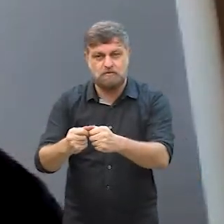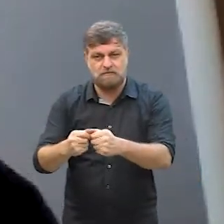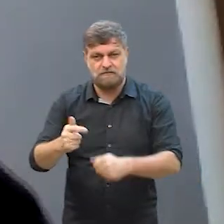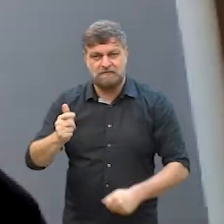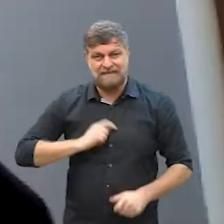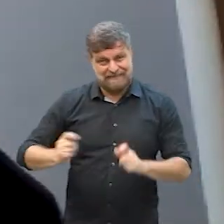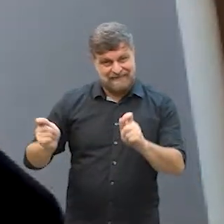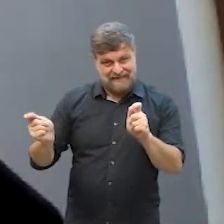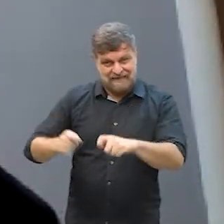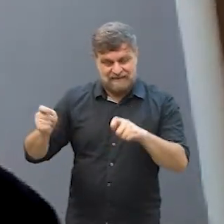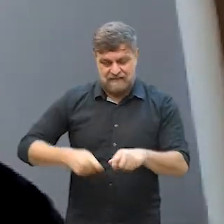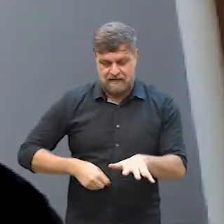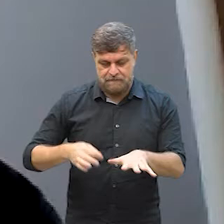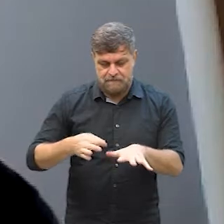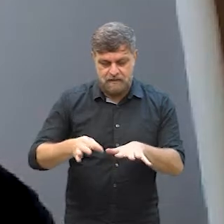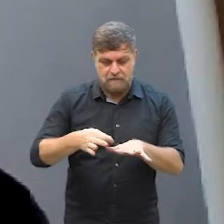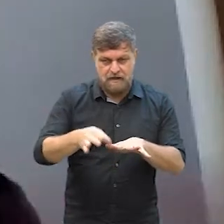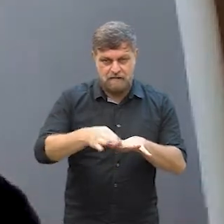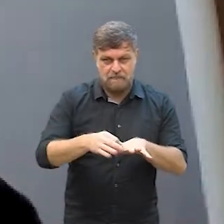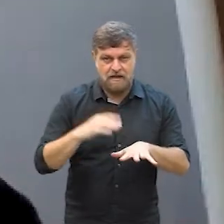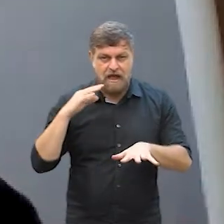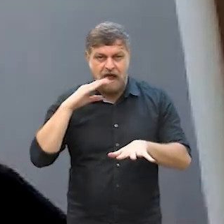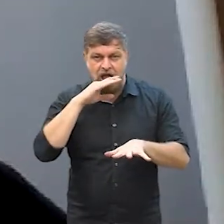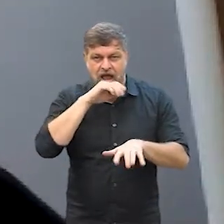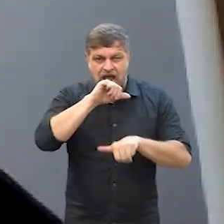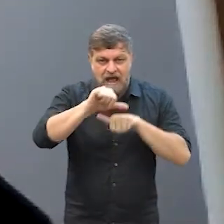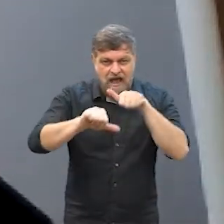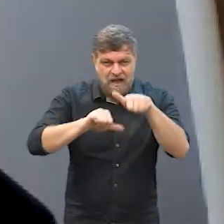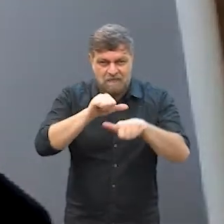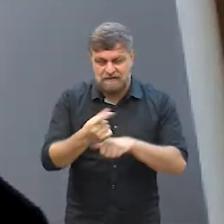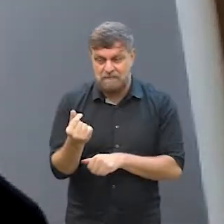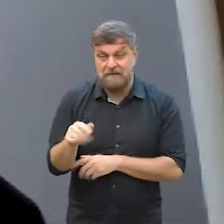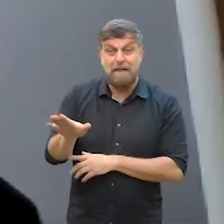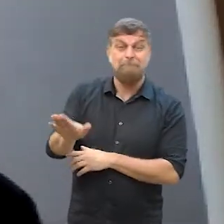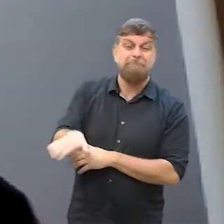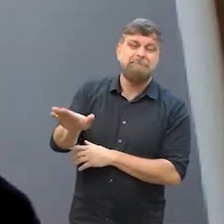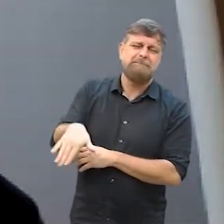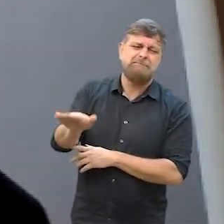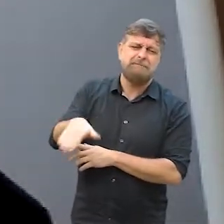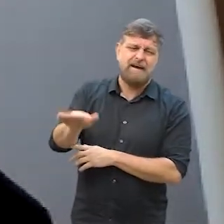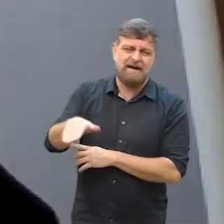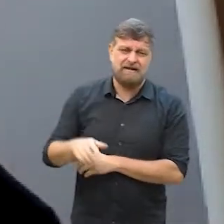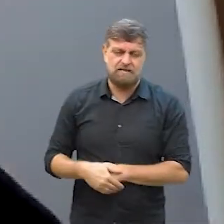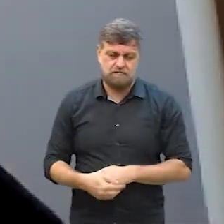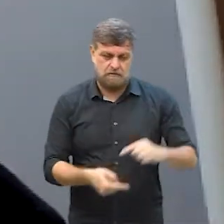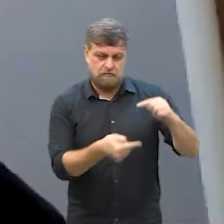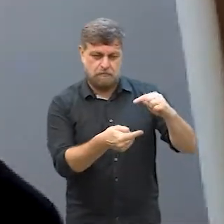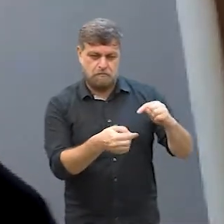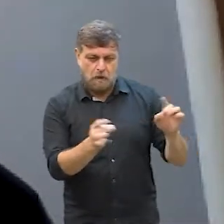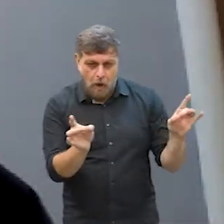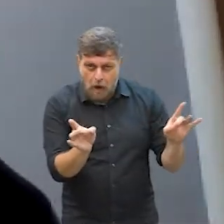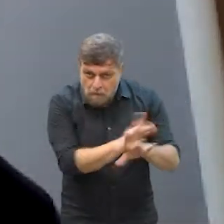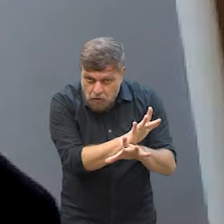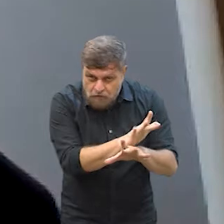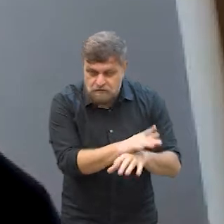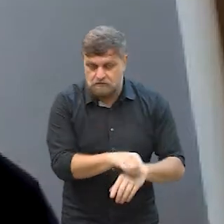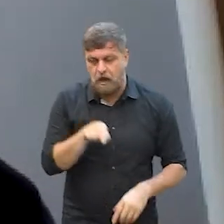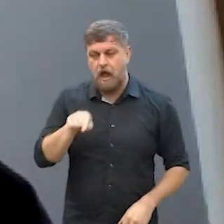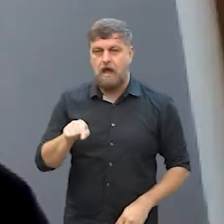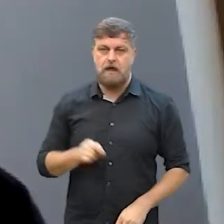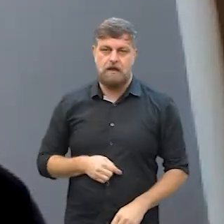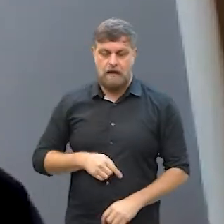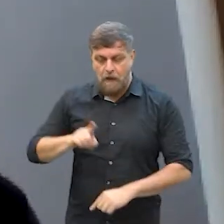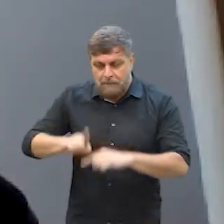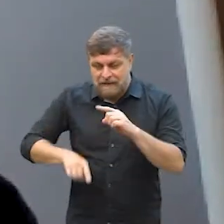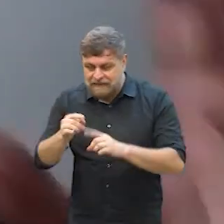pigmento termocrômico que muda de temperatura e é muito mais em conta comprar o pigmento do que comprar o esmalte. Enfim,